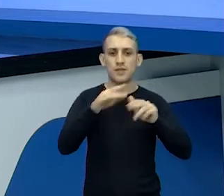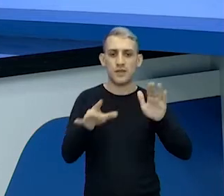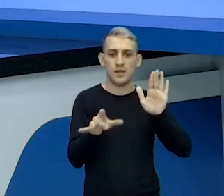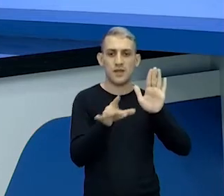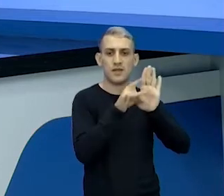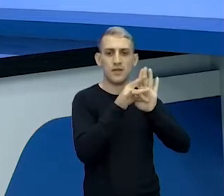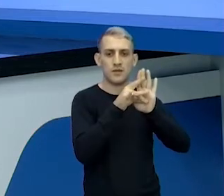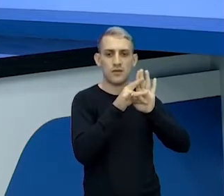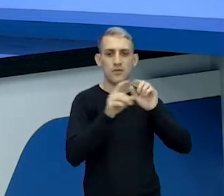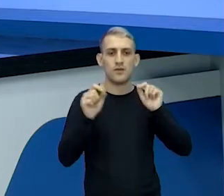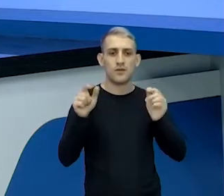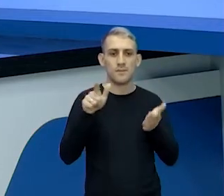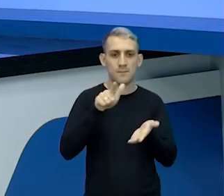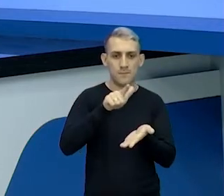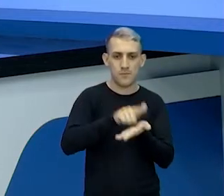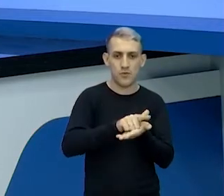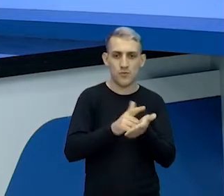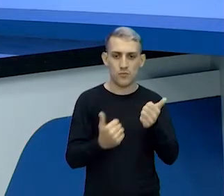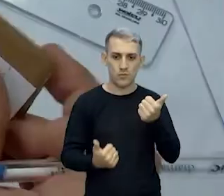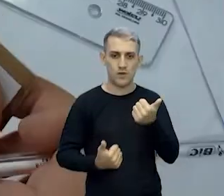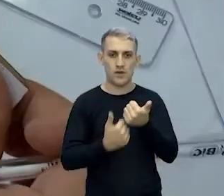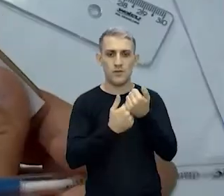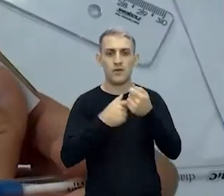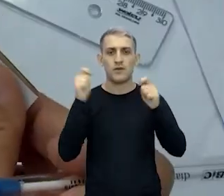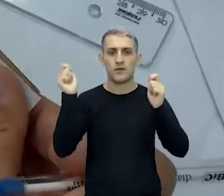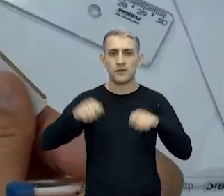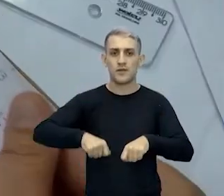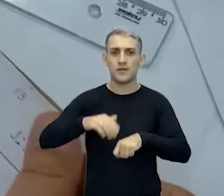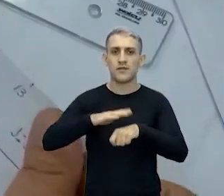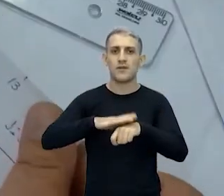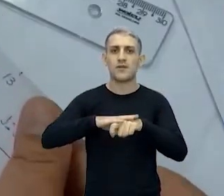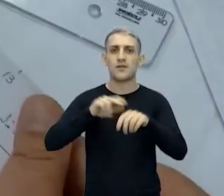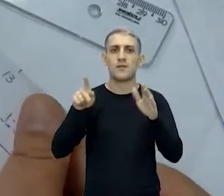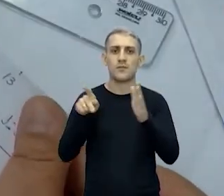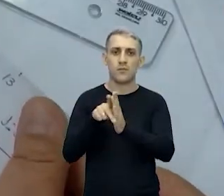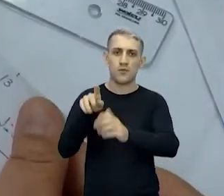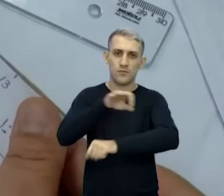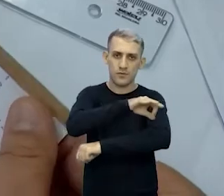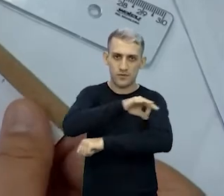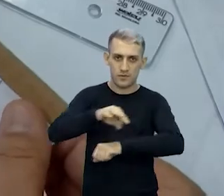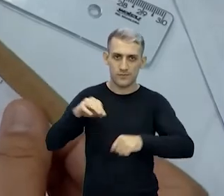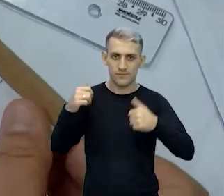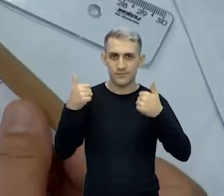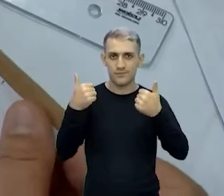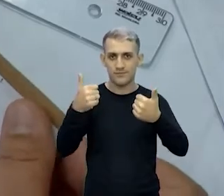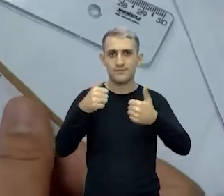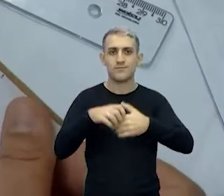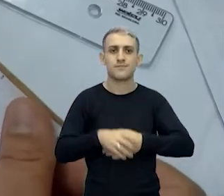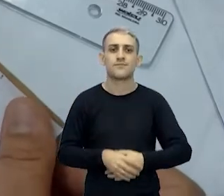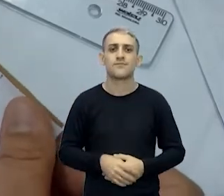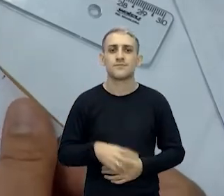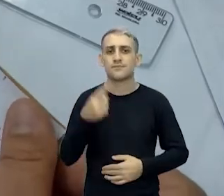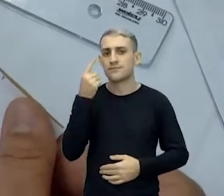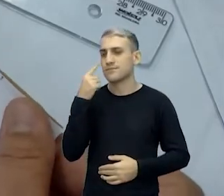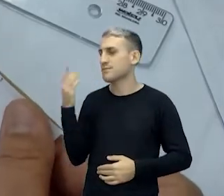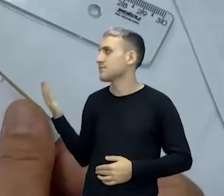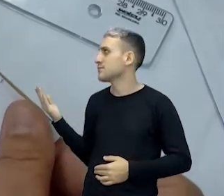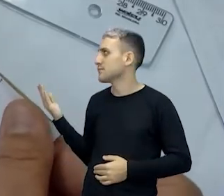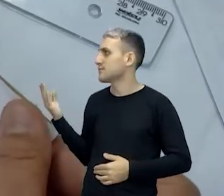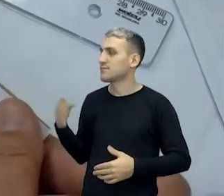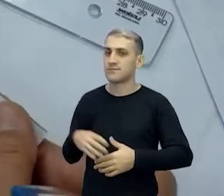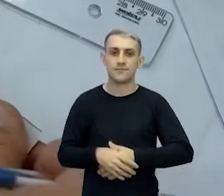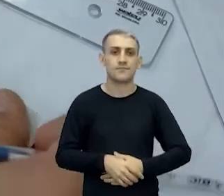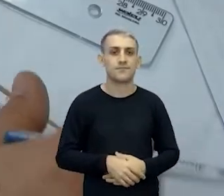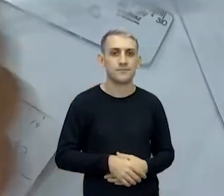aqui no seu suporte, fazendo a sua régua. Tudo bem? Ó, pega, passa a cola e cola